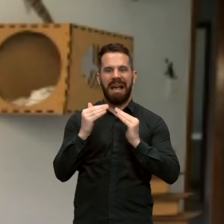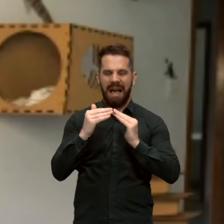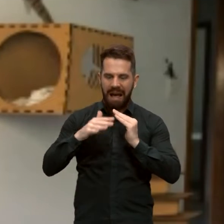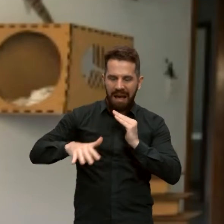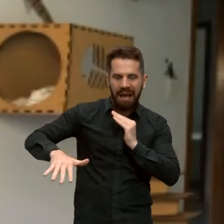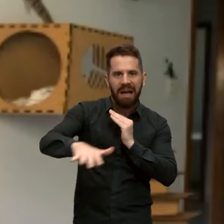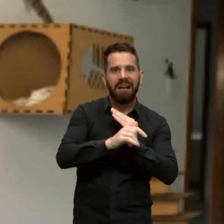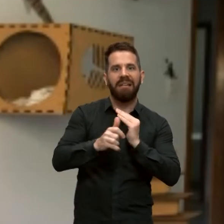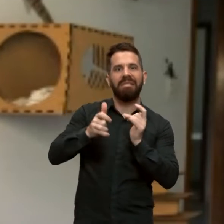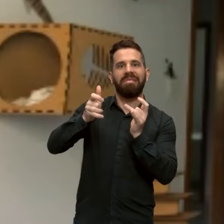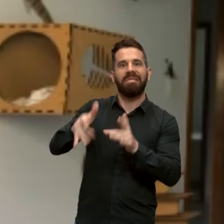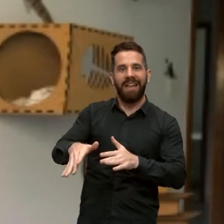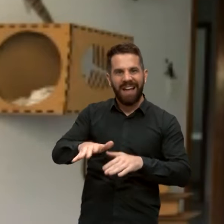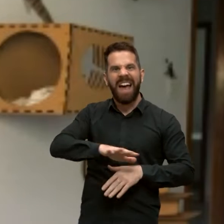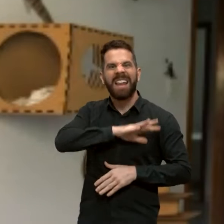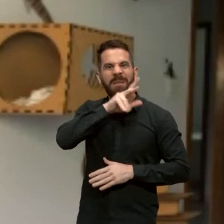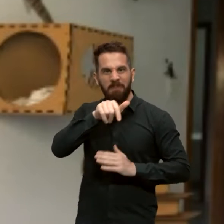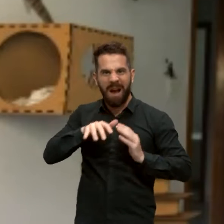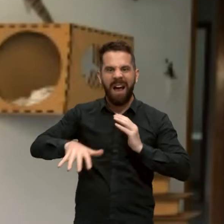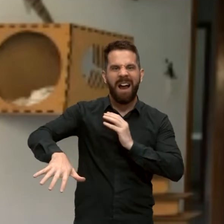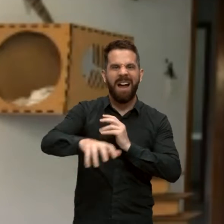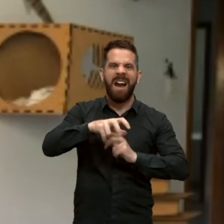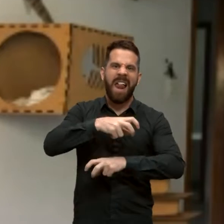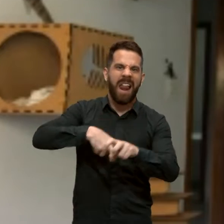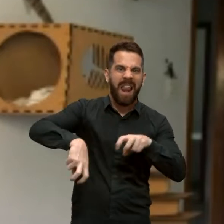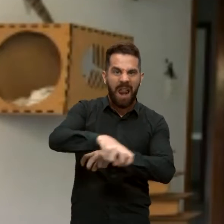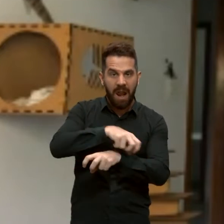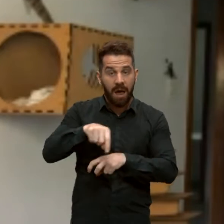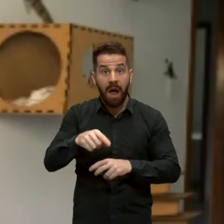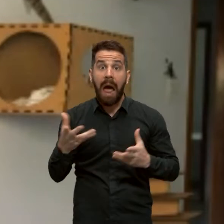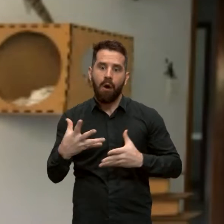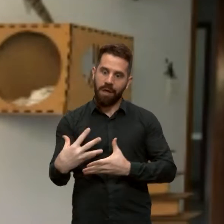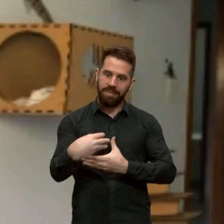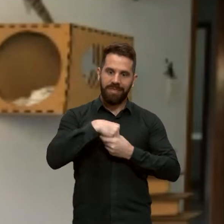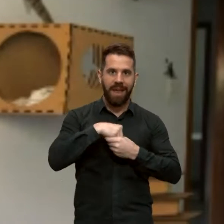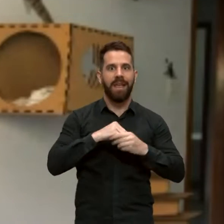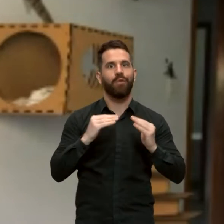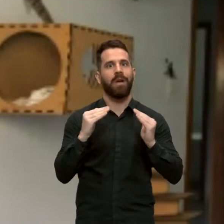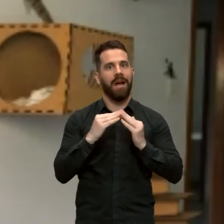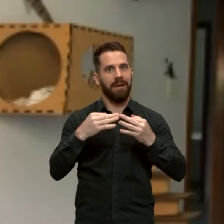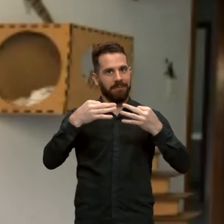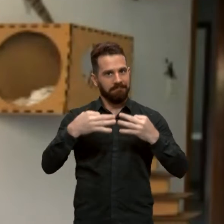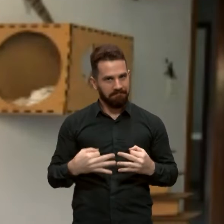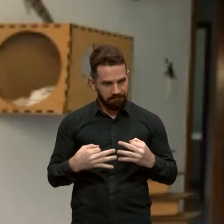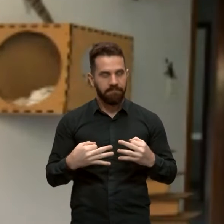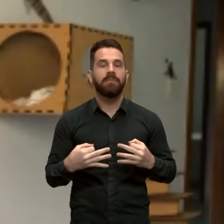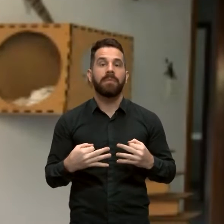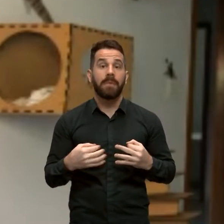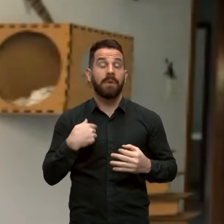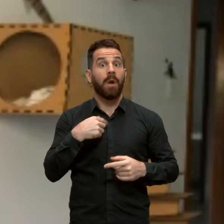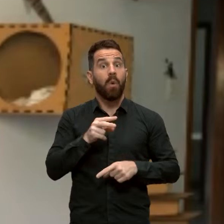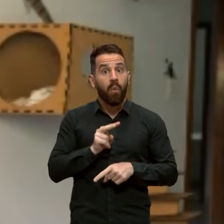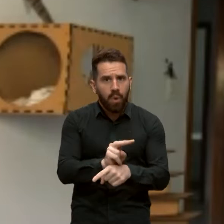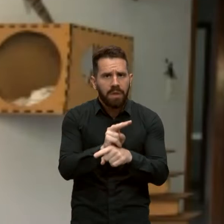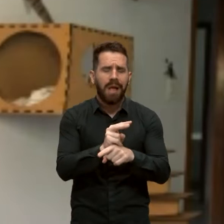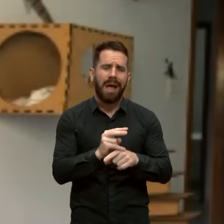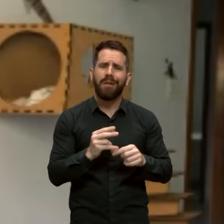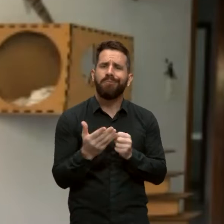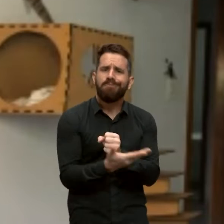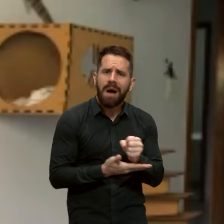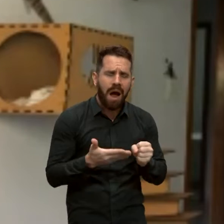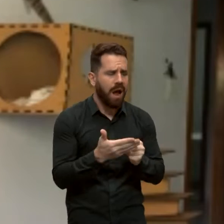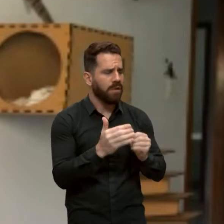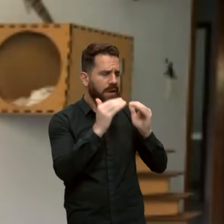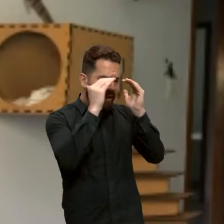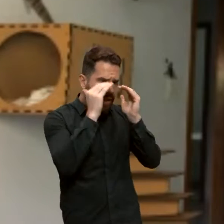das nossas casas. Então hoje a gente tem esse vínculo maior com eles. Então é todo o cuidado básico que o animal merece.